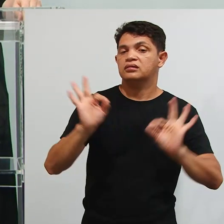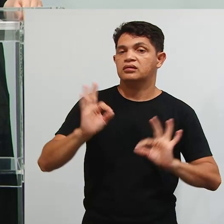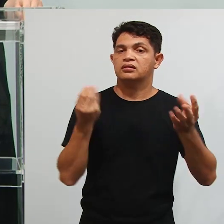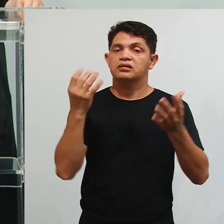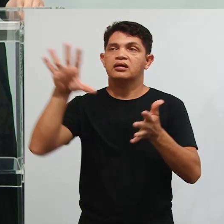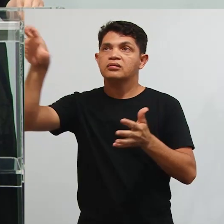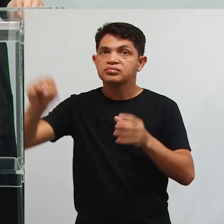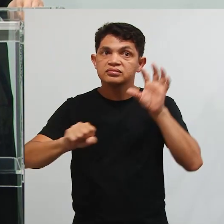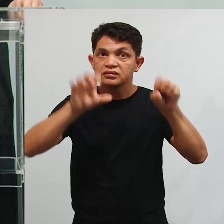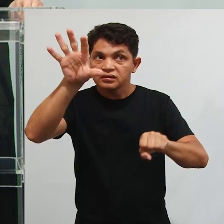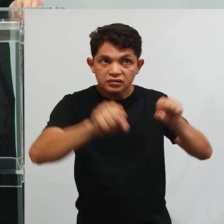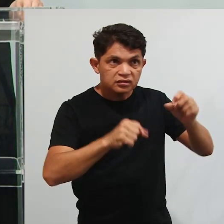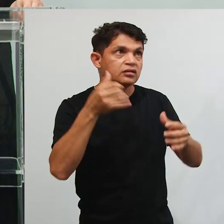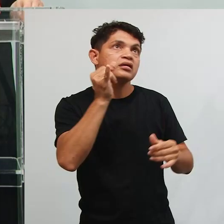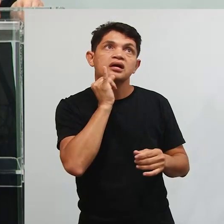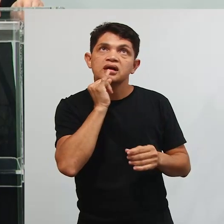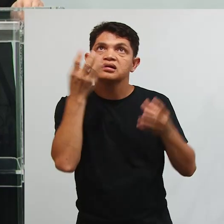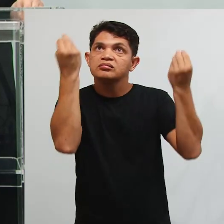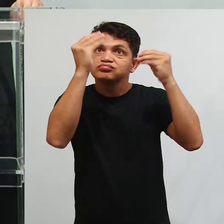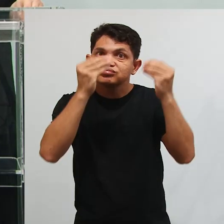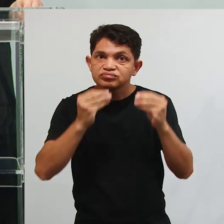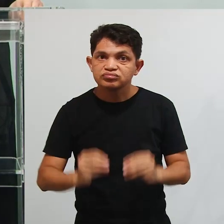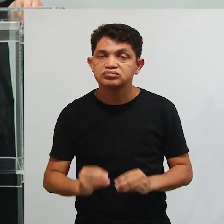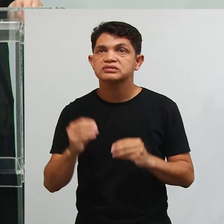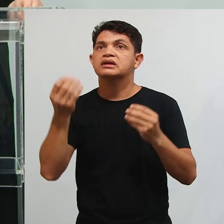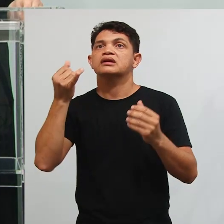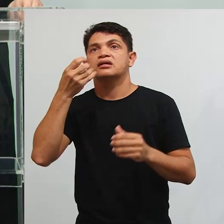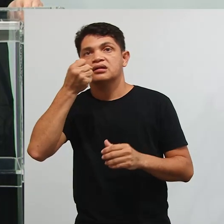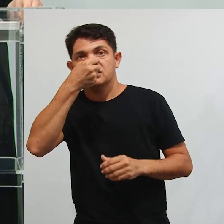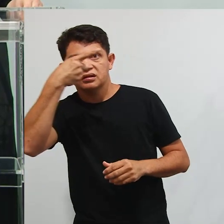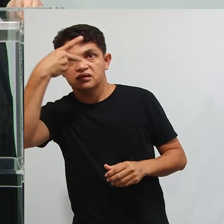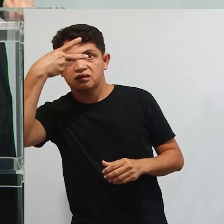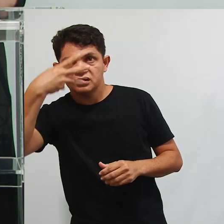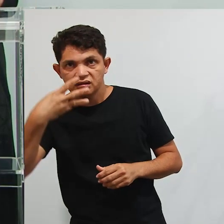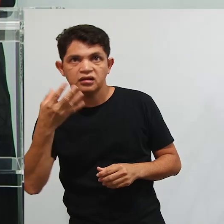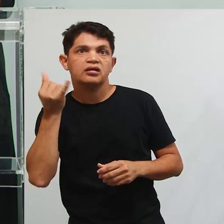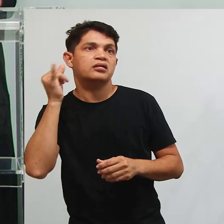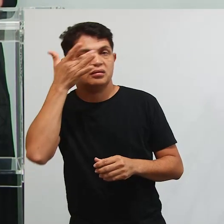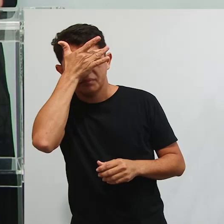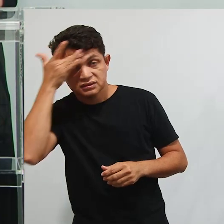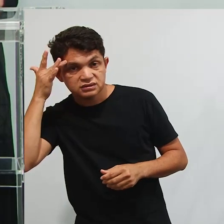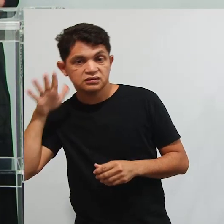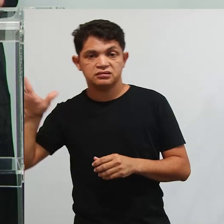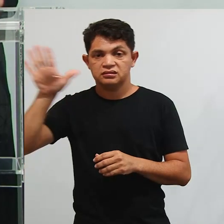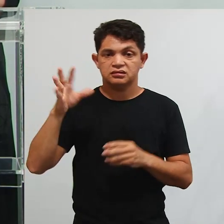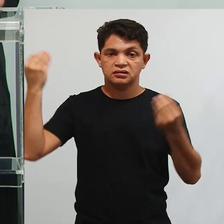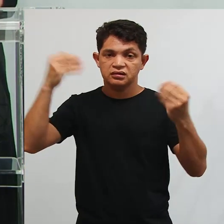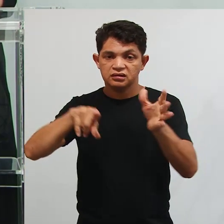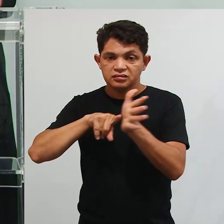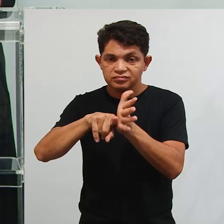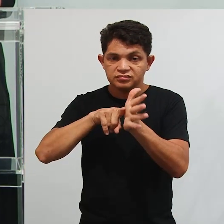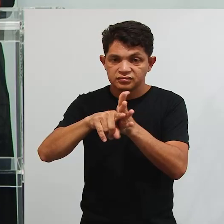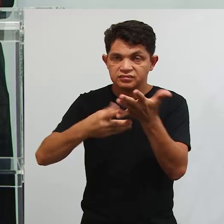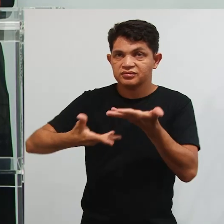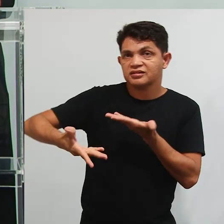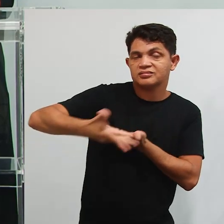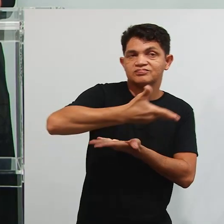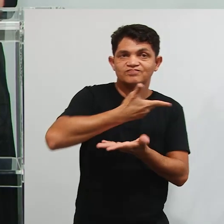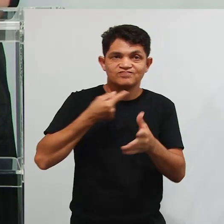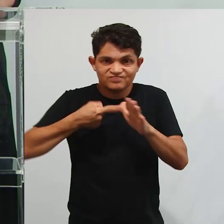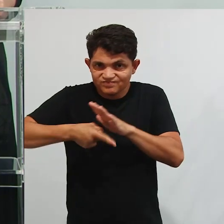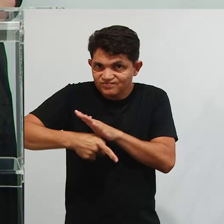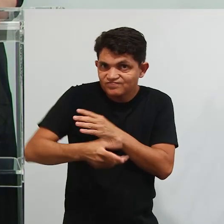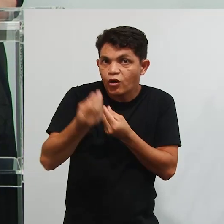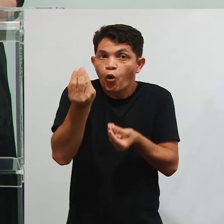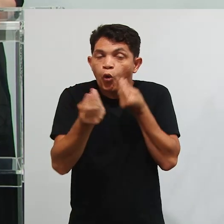e depois eu pego alguns exemplos daquela amostra algumas pessoas né daquele público daquela amostra e faço uma entrevista em